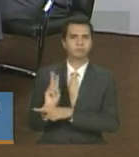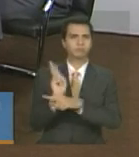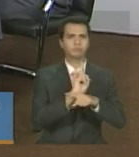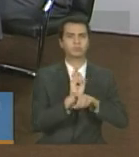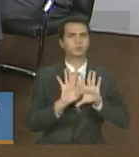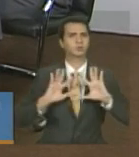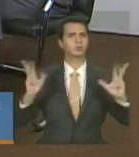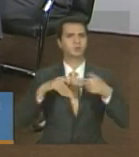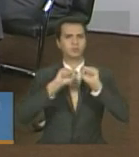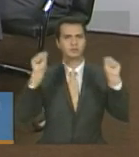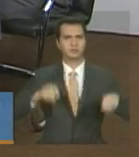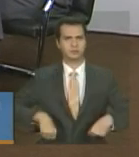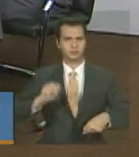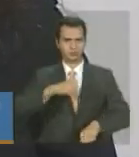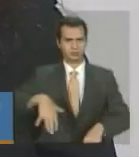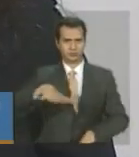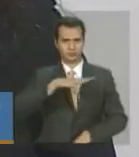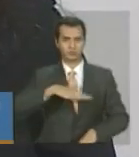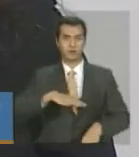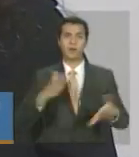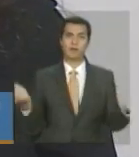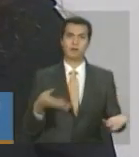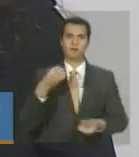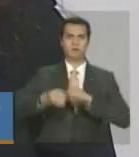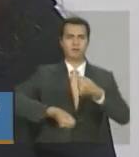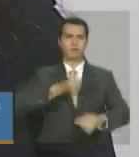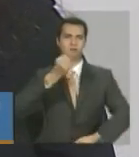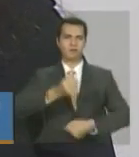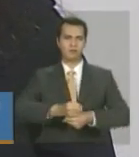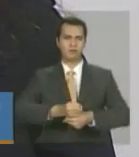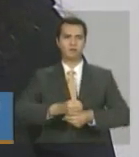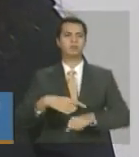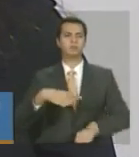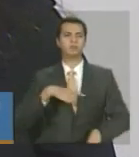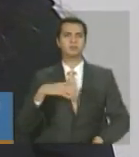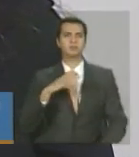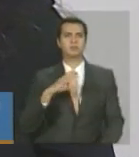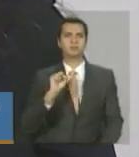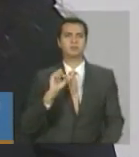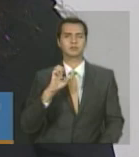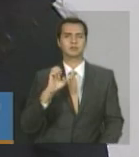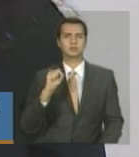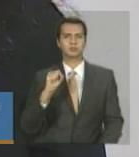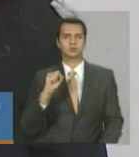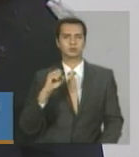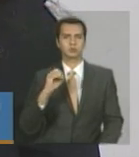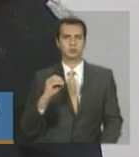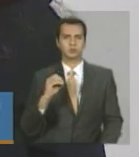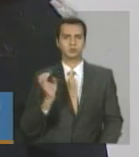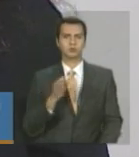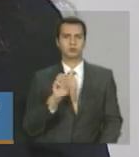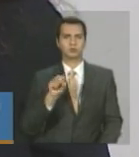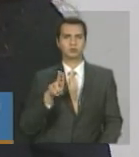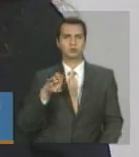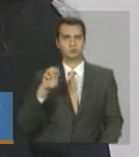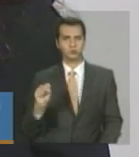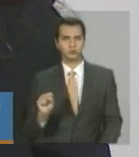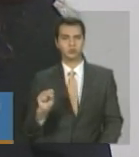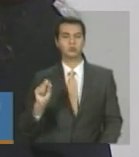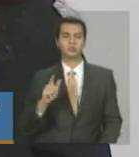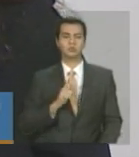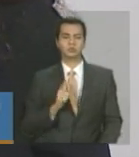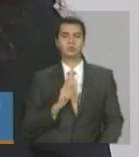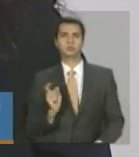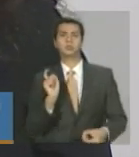E esse ano a gente teve a alegria de inscrever o Censo SUA nas práticas inovadoras